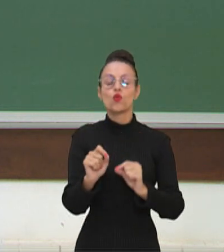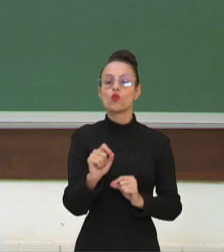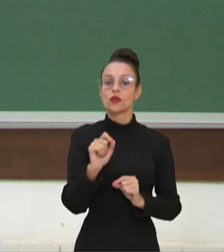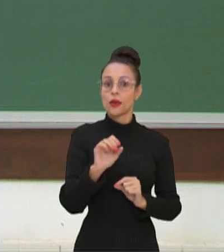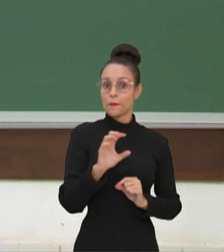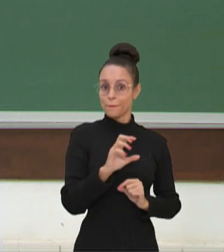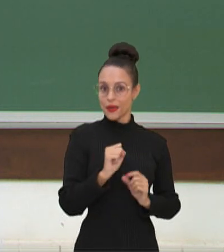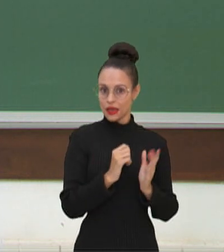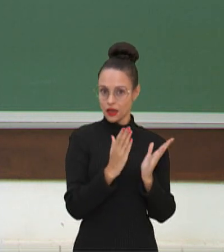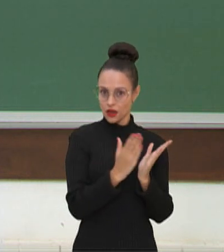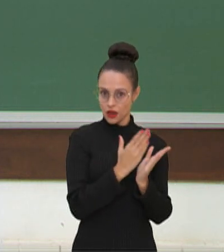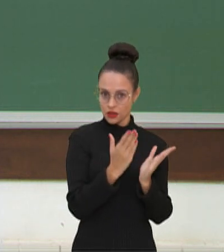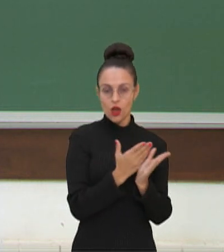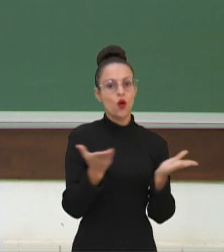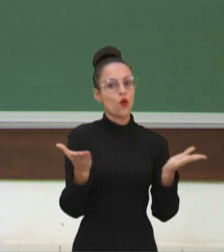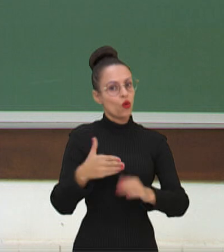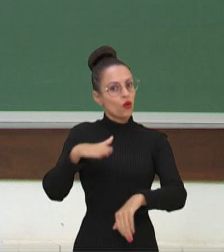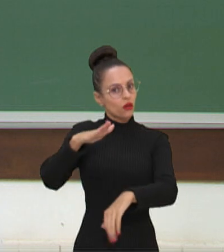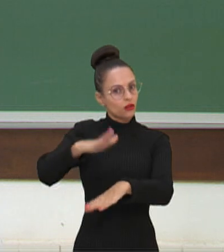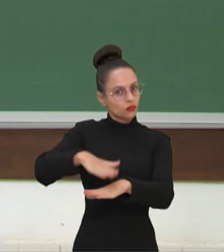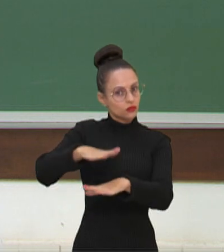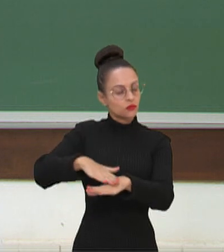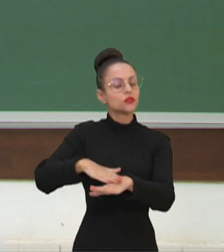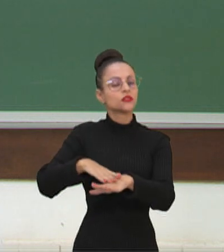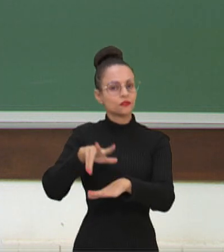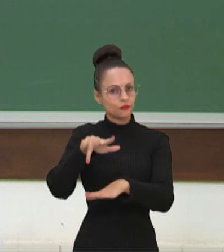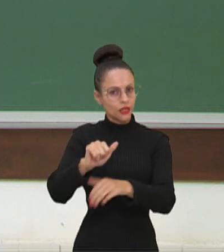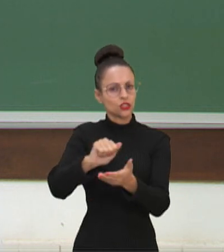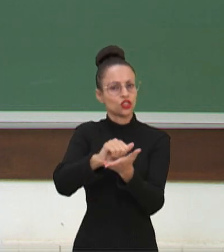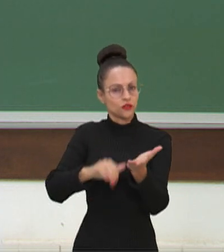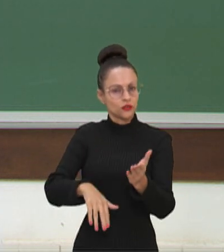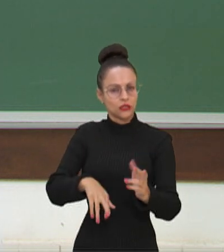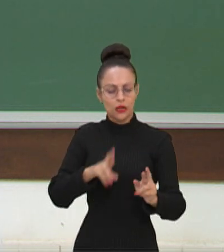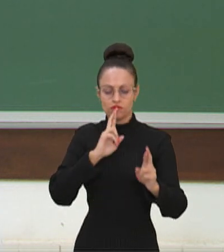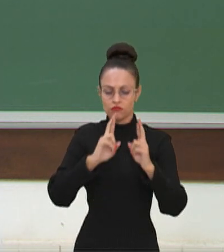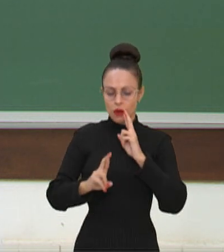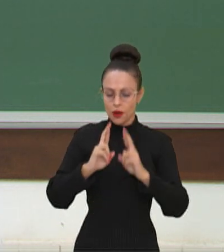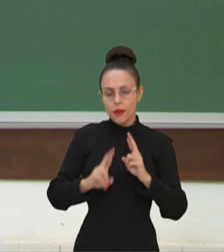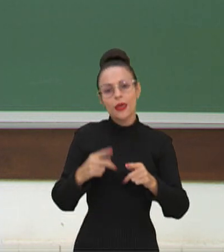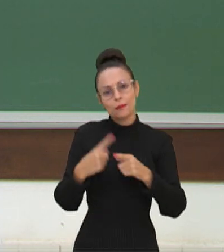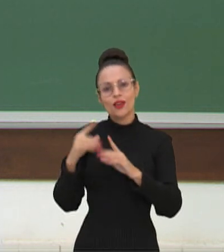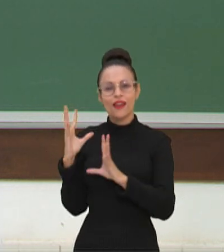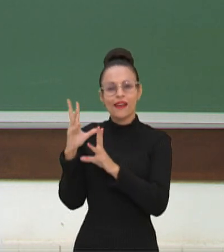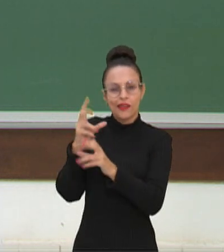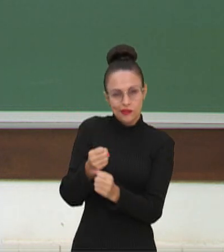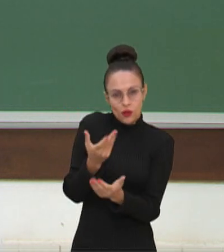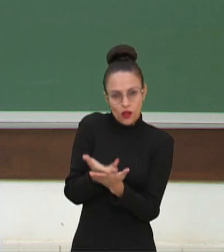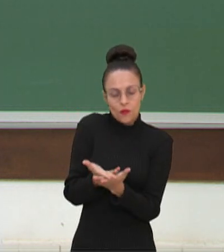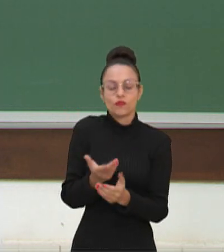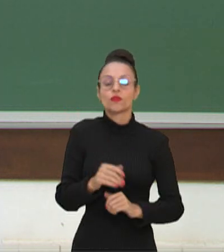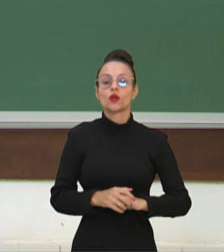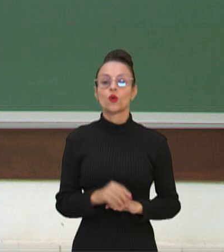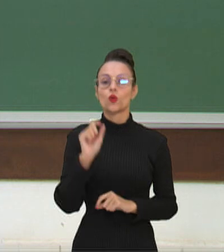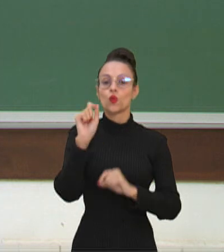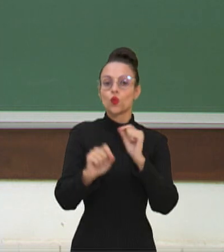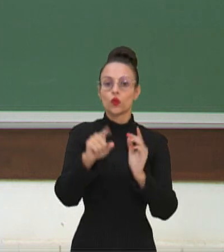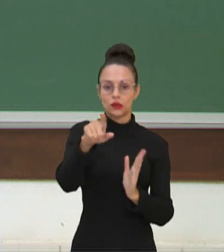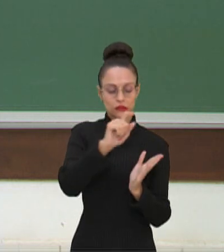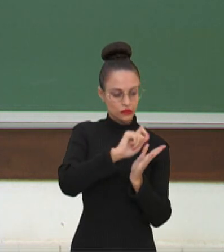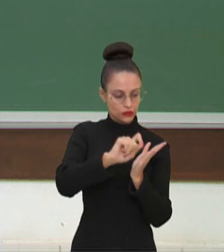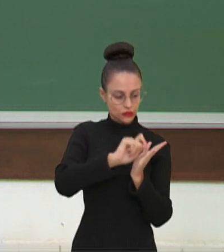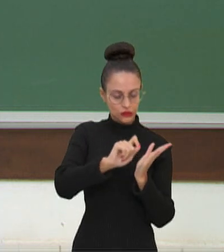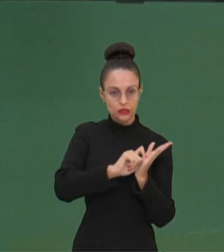o caderno, né? Que hoje vocês vão fazer, então, todas as atividades, né? Já que é revisão. Então, vocês vão escrever lá,